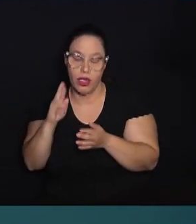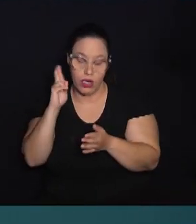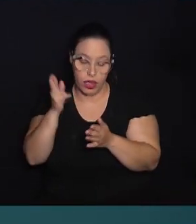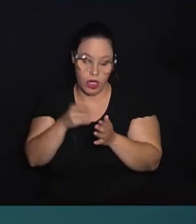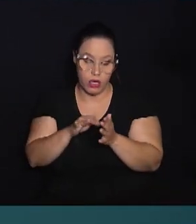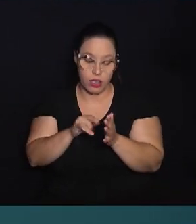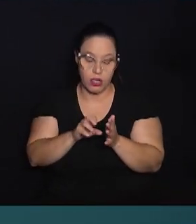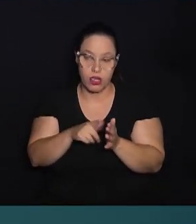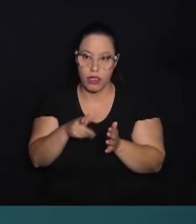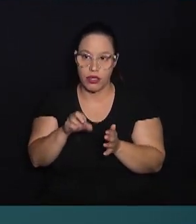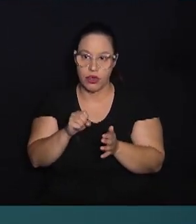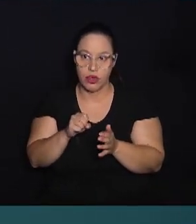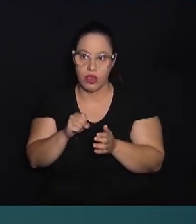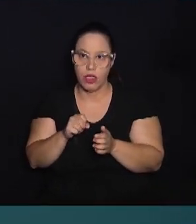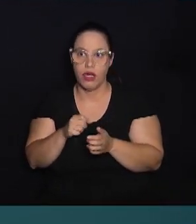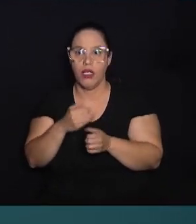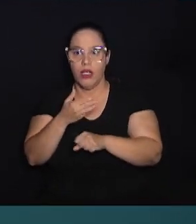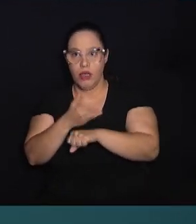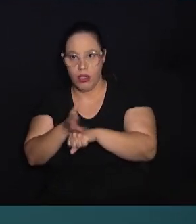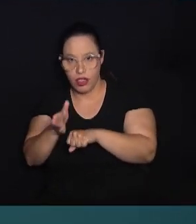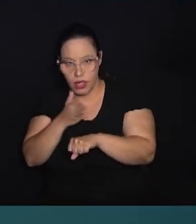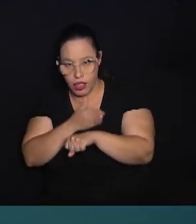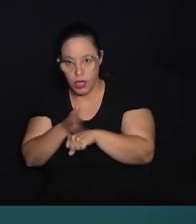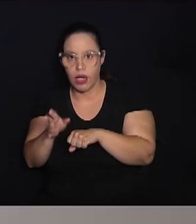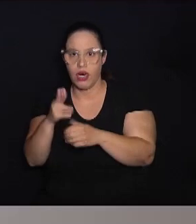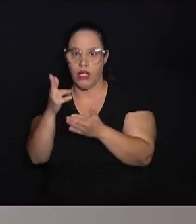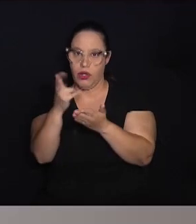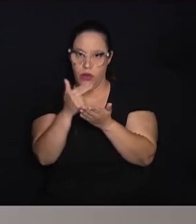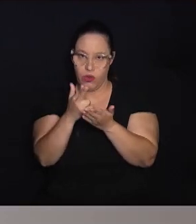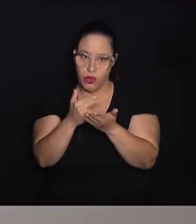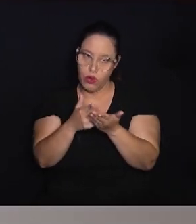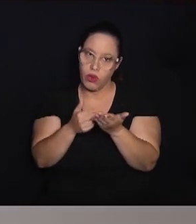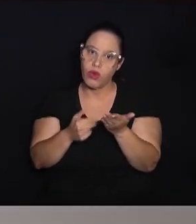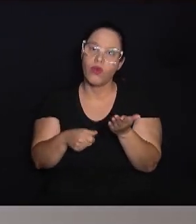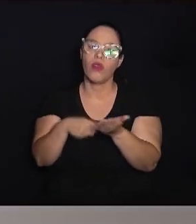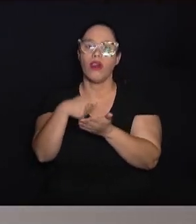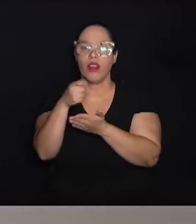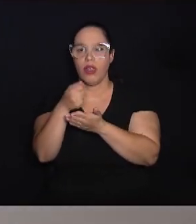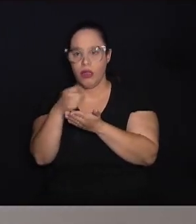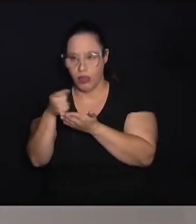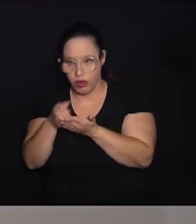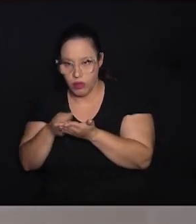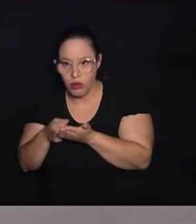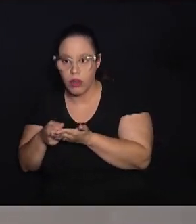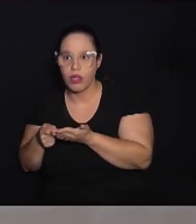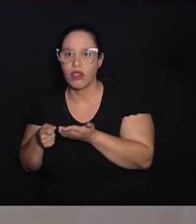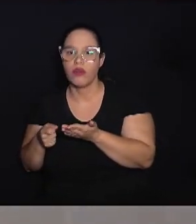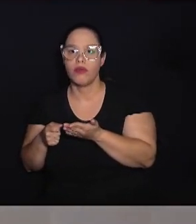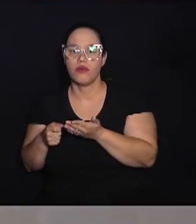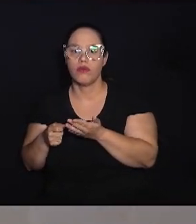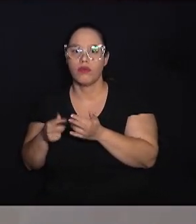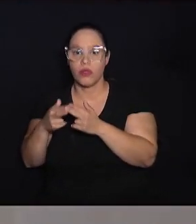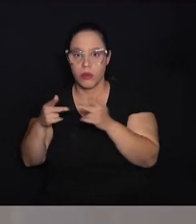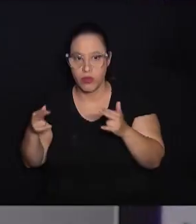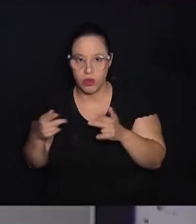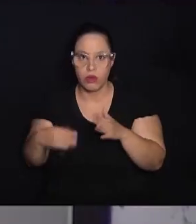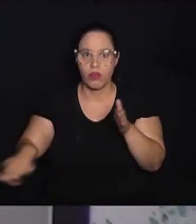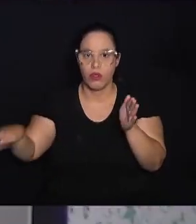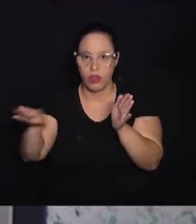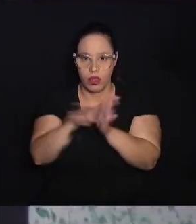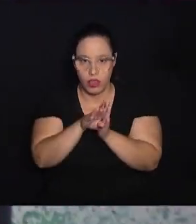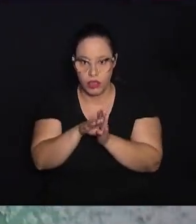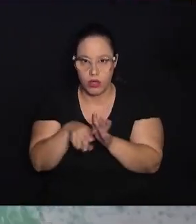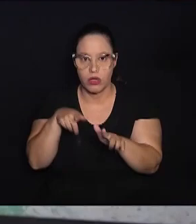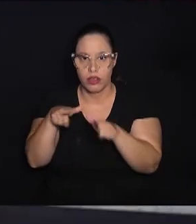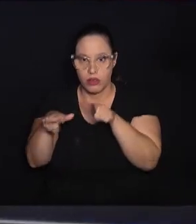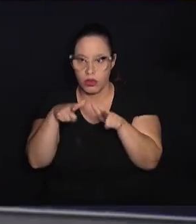desenha precisa exercitar o seu desenho então assim são formas diferentes de entrar no mercado mas é claro que se a gente